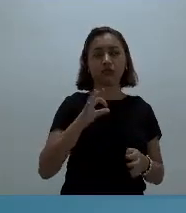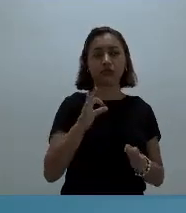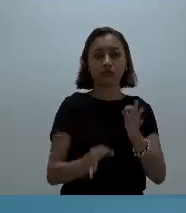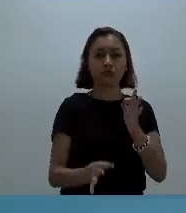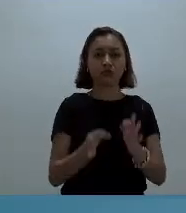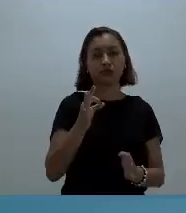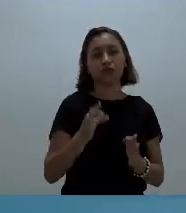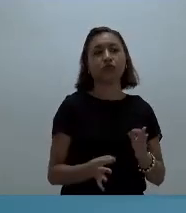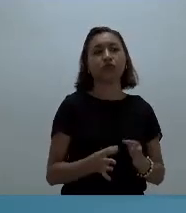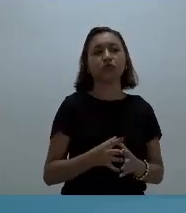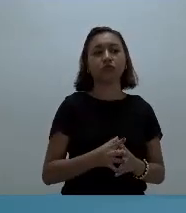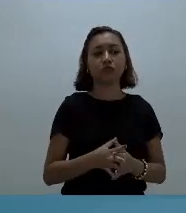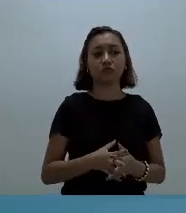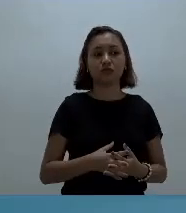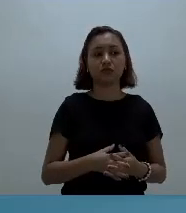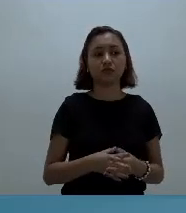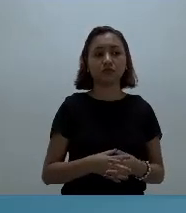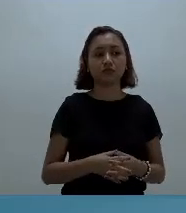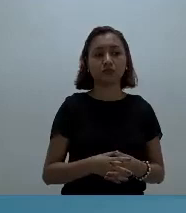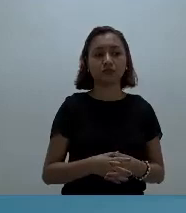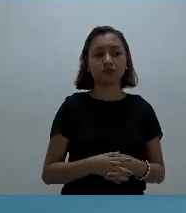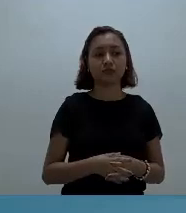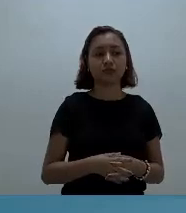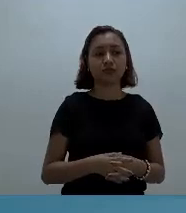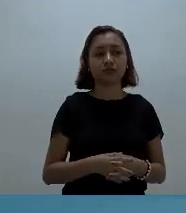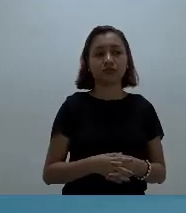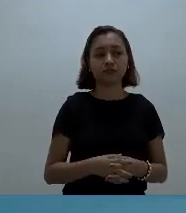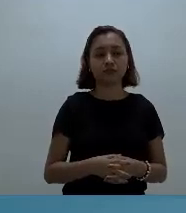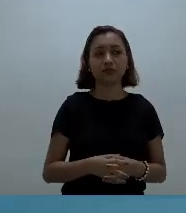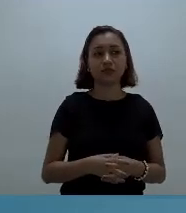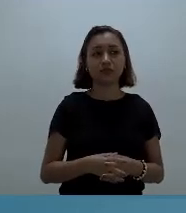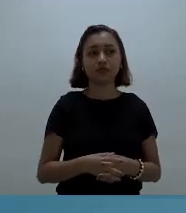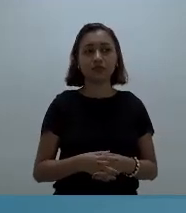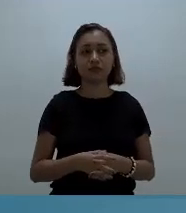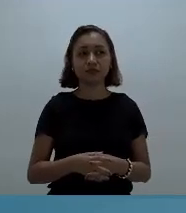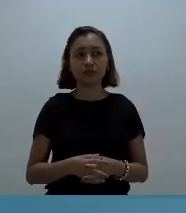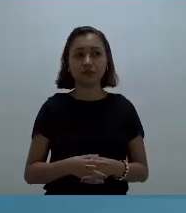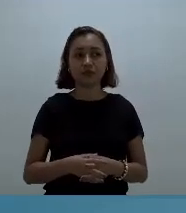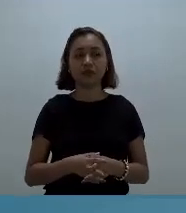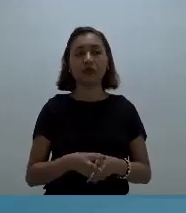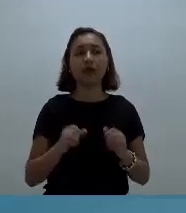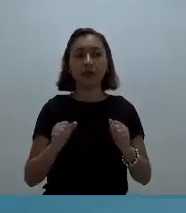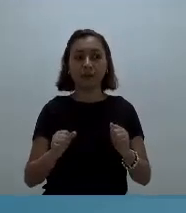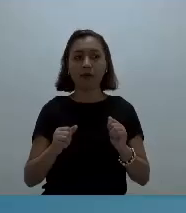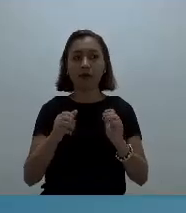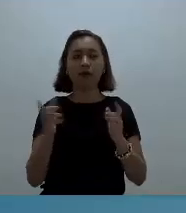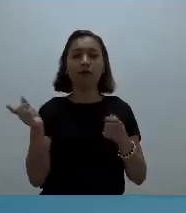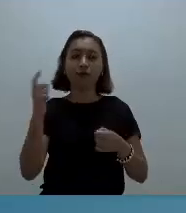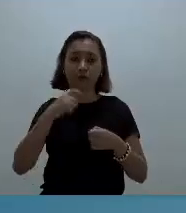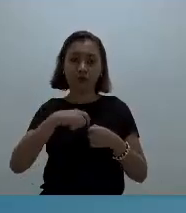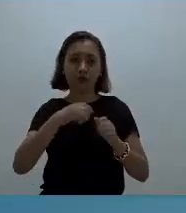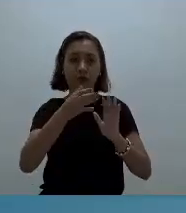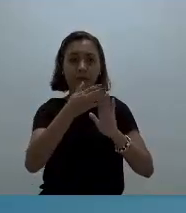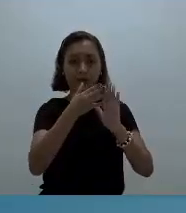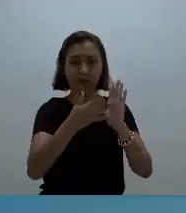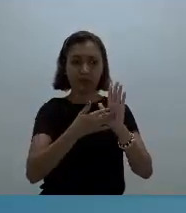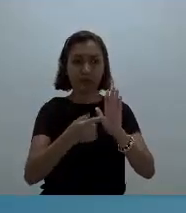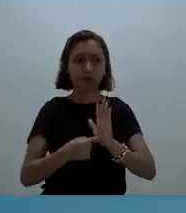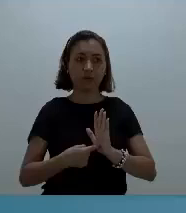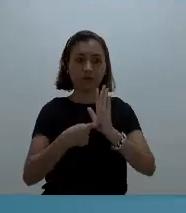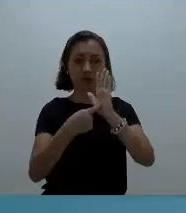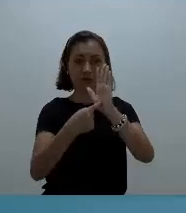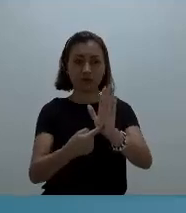número 75 de 2011 do CNJ, pode ter o acolhimento da proposta que segue já que não pode ser